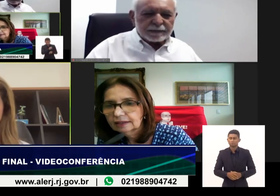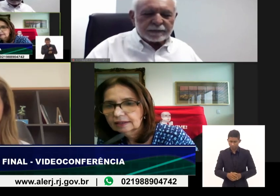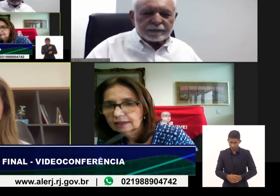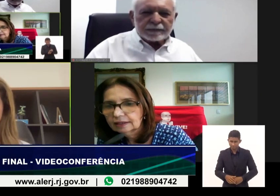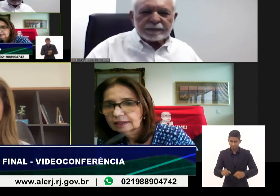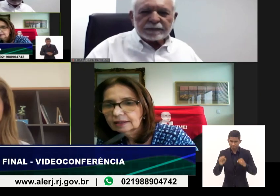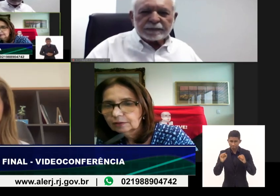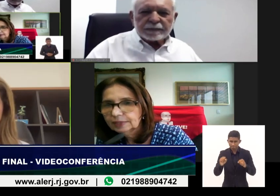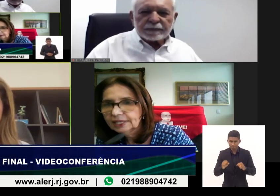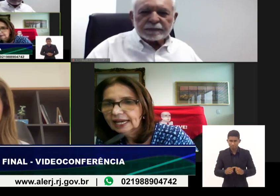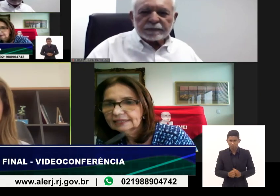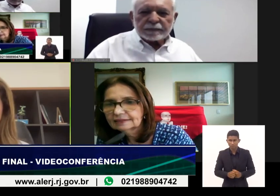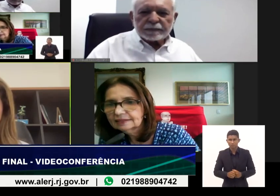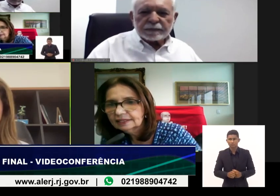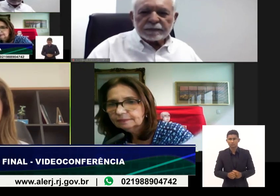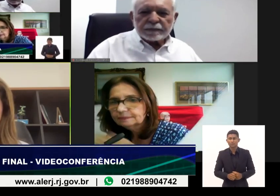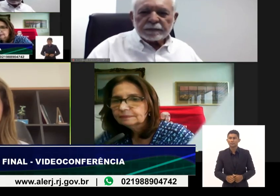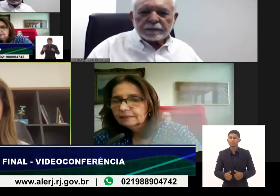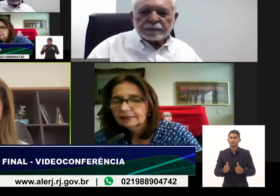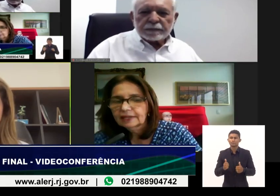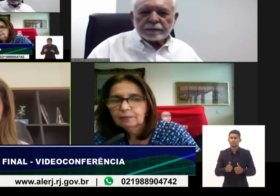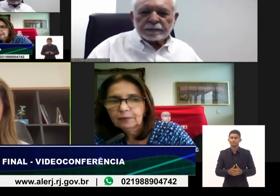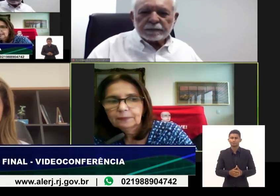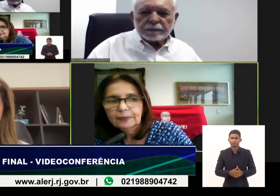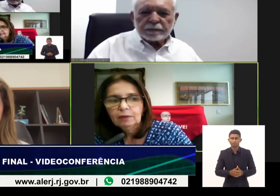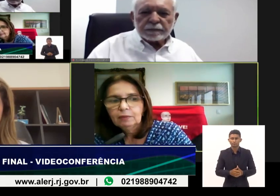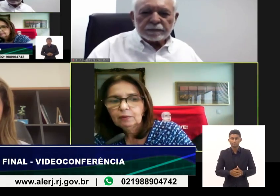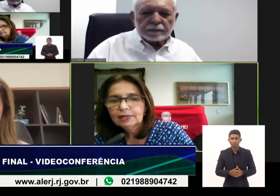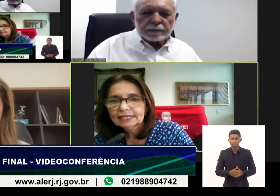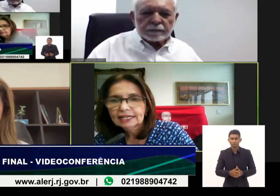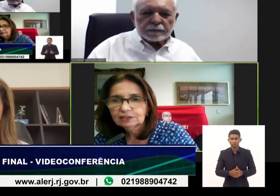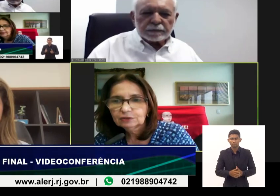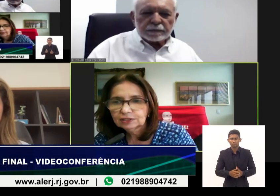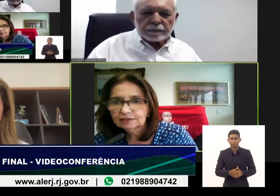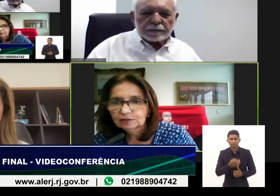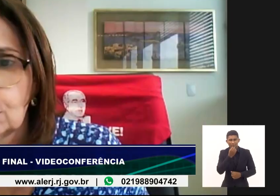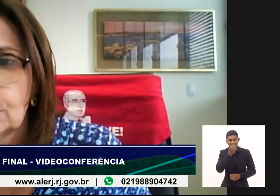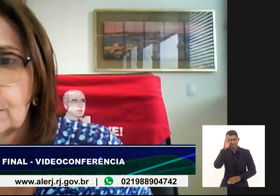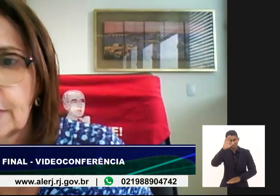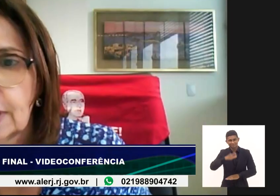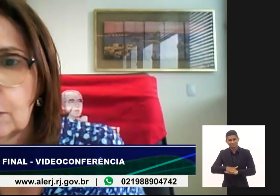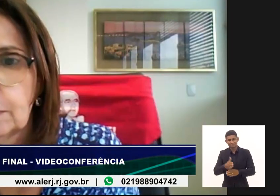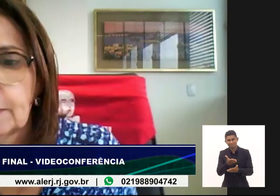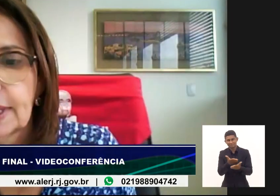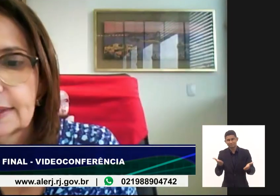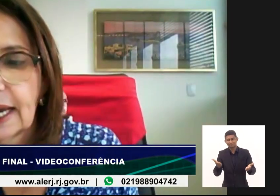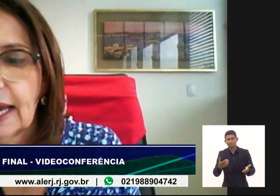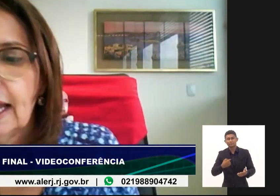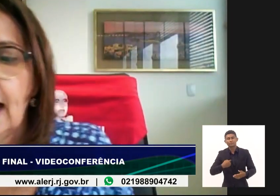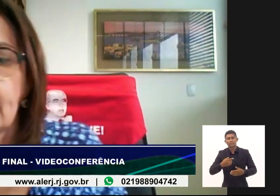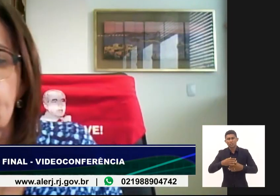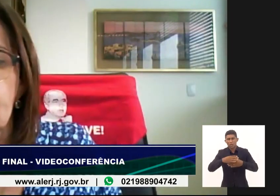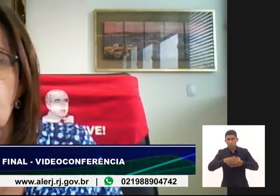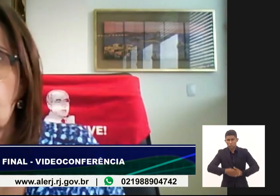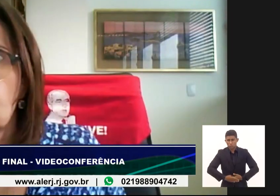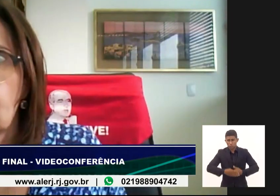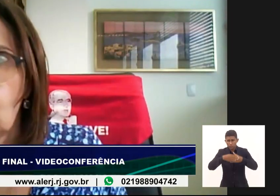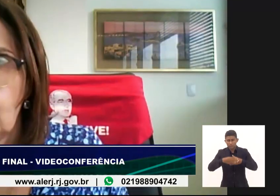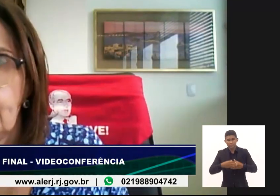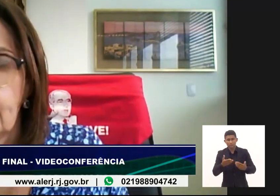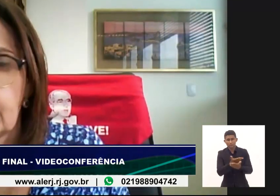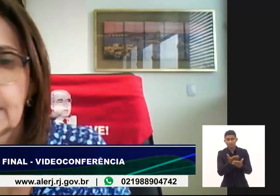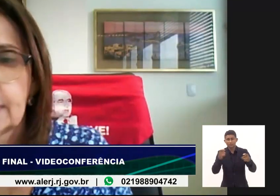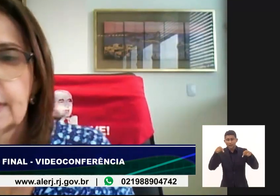sim, um prazer. Obrigada, sim? Tá bom. Bom, boa tarde a todas e todos. Eu quero cumprimentar aqueles que